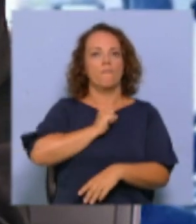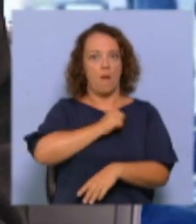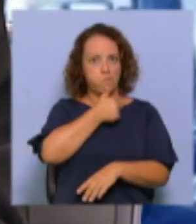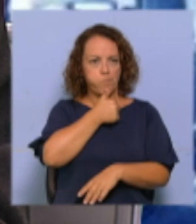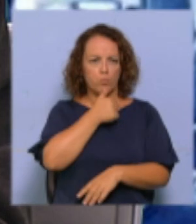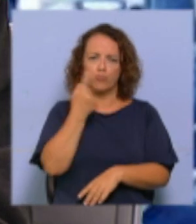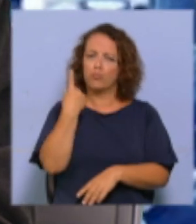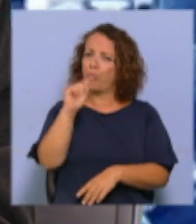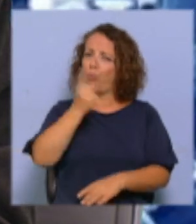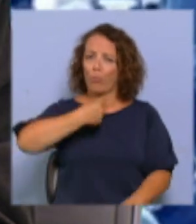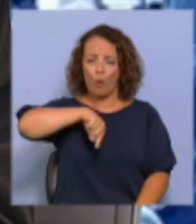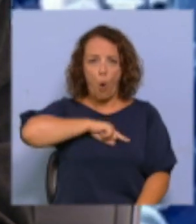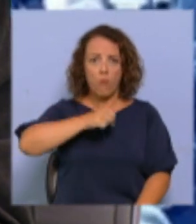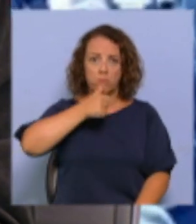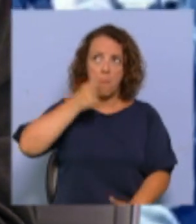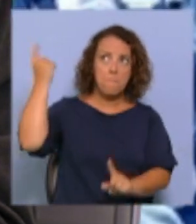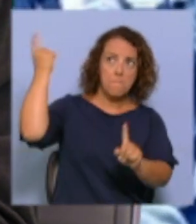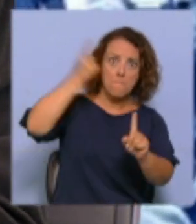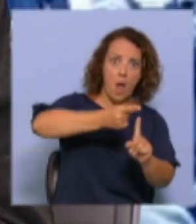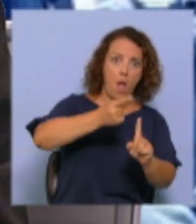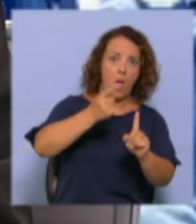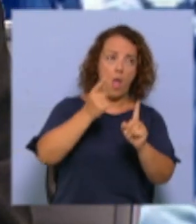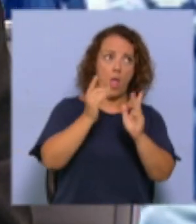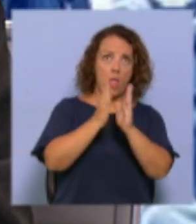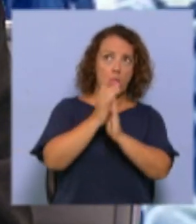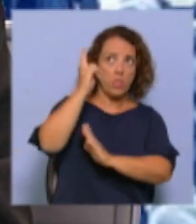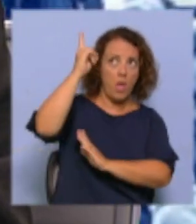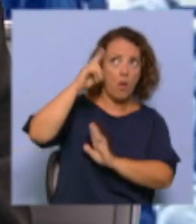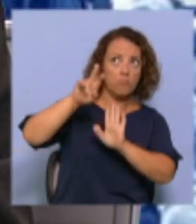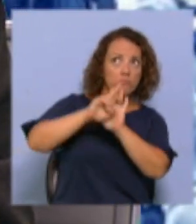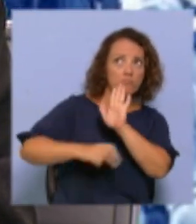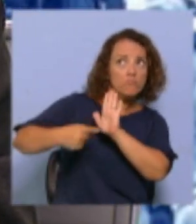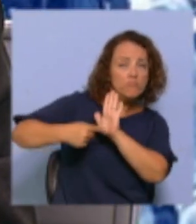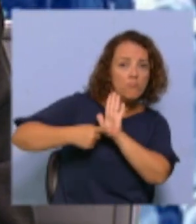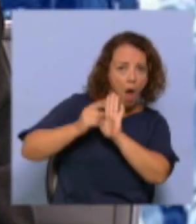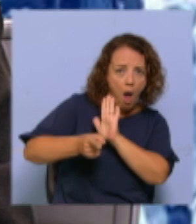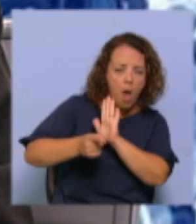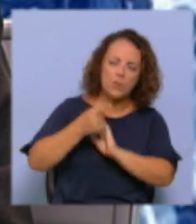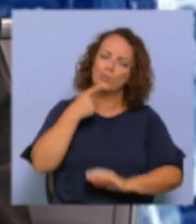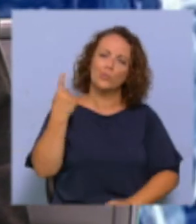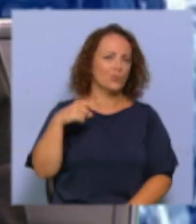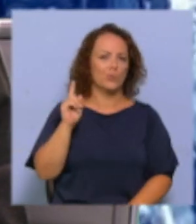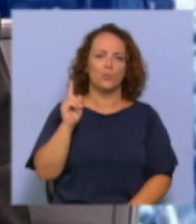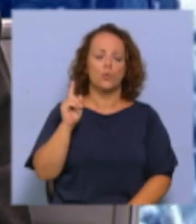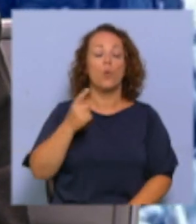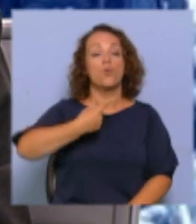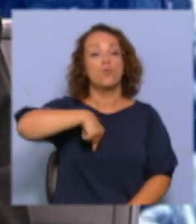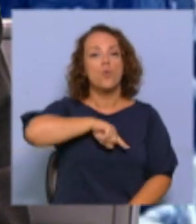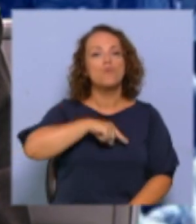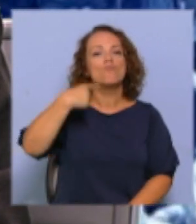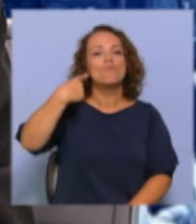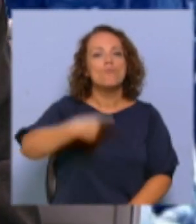Não somos nós que impomos a Deus os códigos da nossa justiça. Não. Apenas temos de aprender, a partir